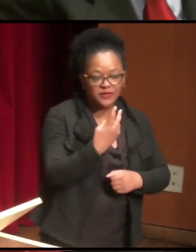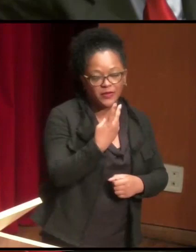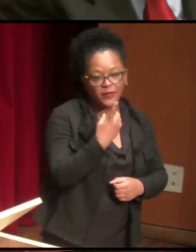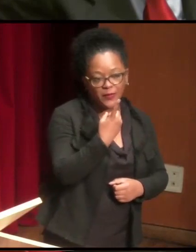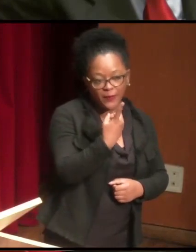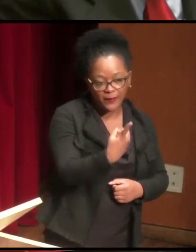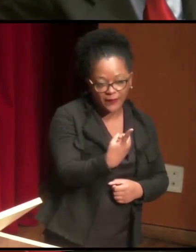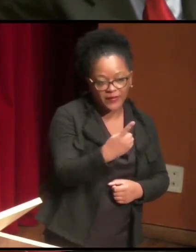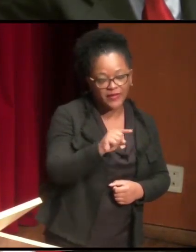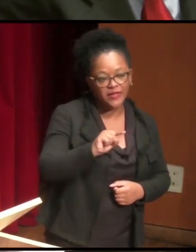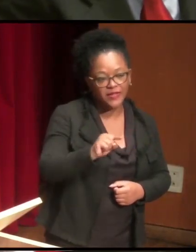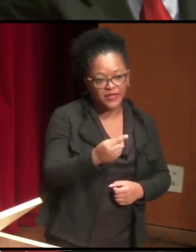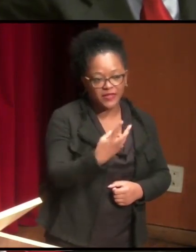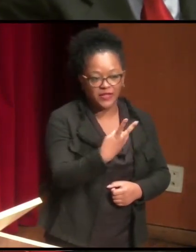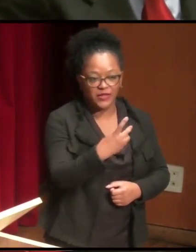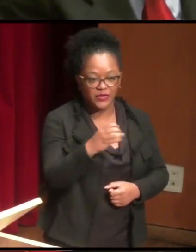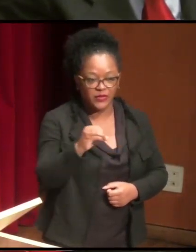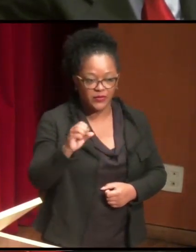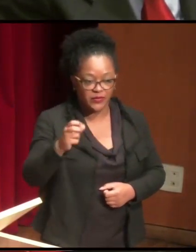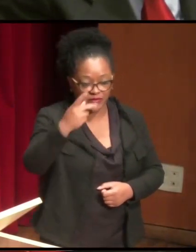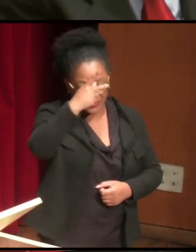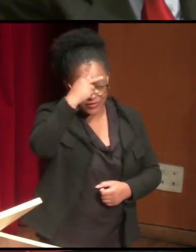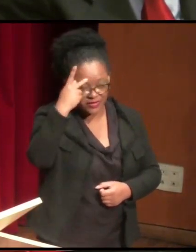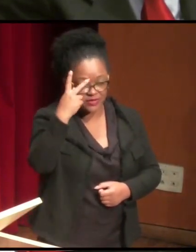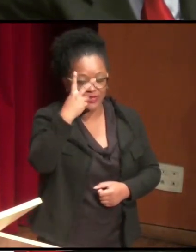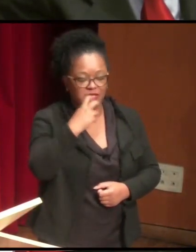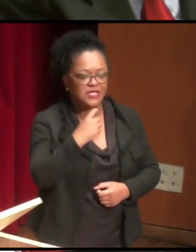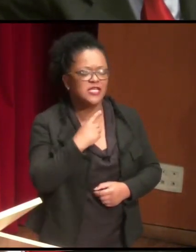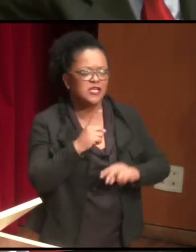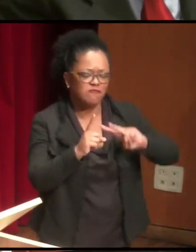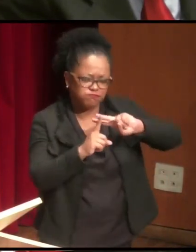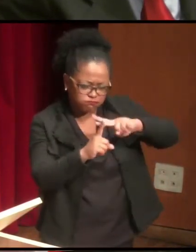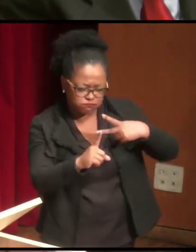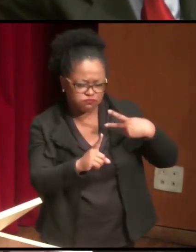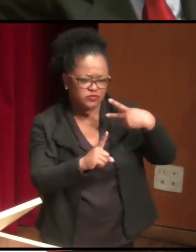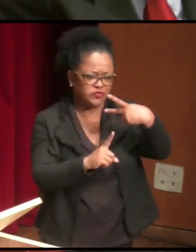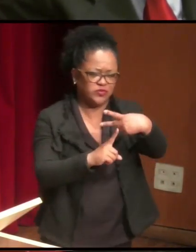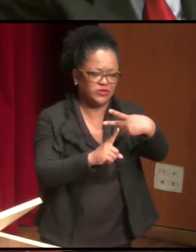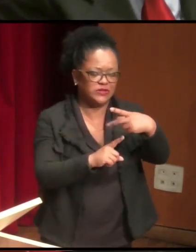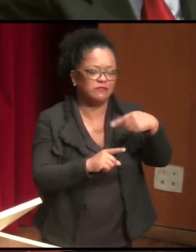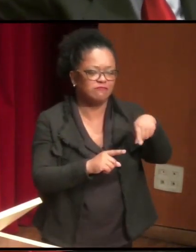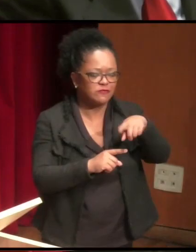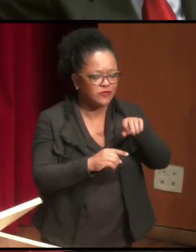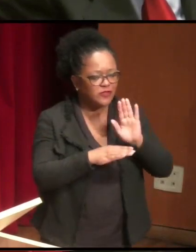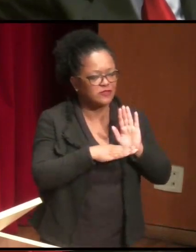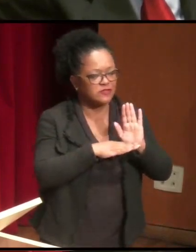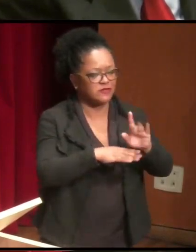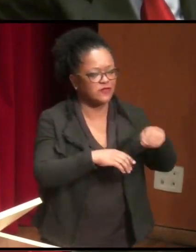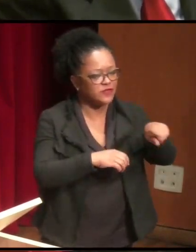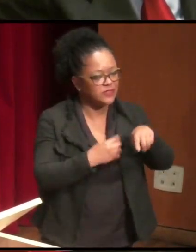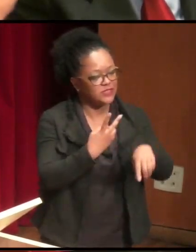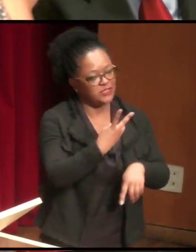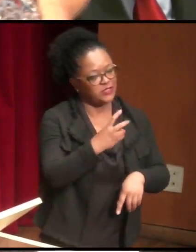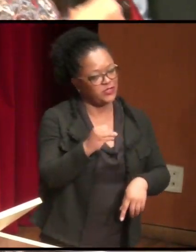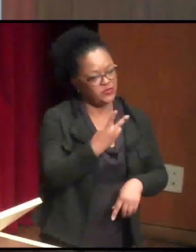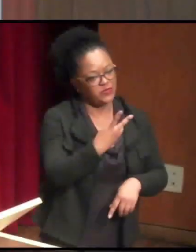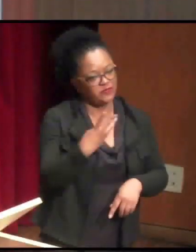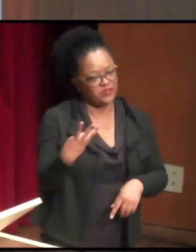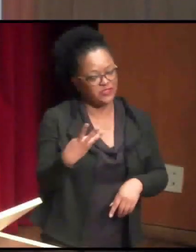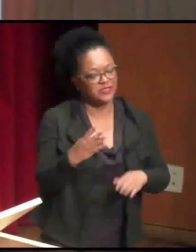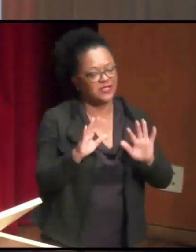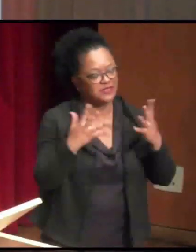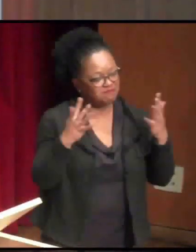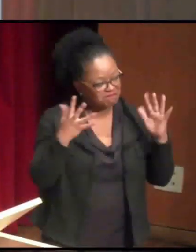1.200 pessoas com deficiência visual. E eu quero dobrar isso com a ajuda de vocês para o ano de 2023. Muito bom. Salva de